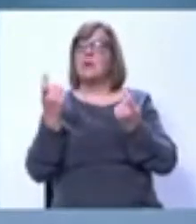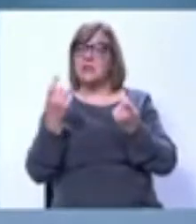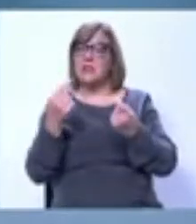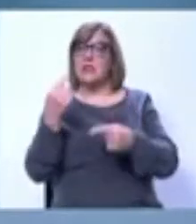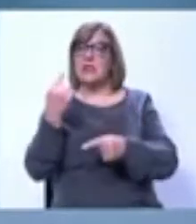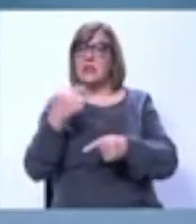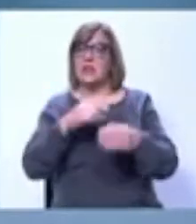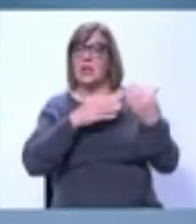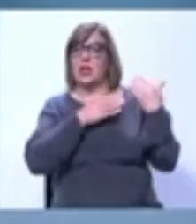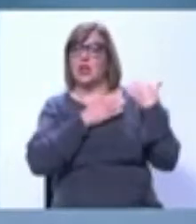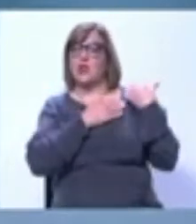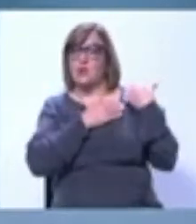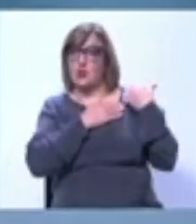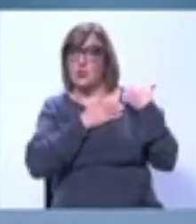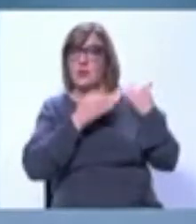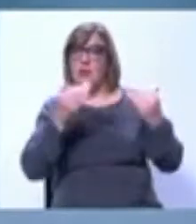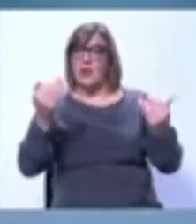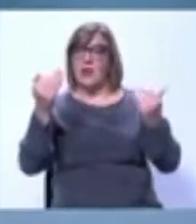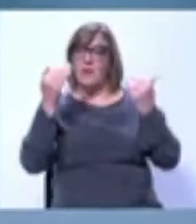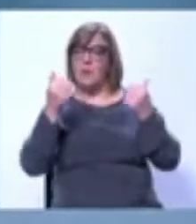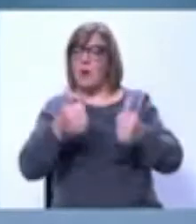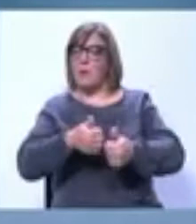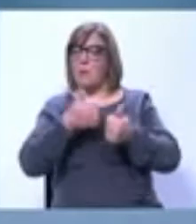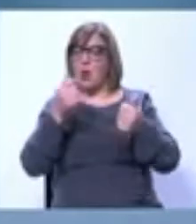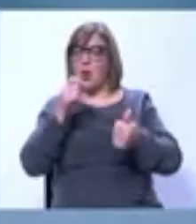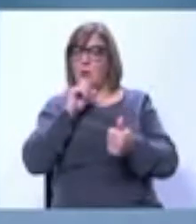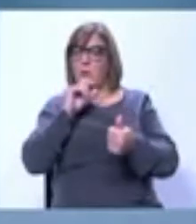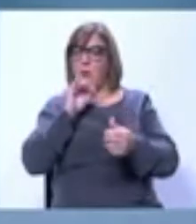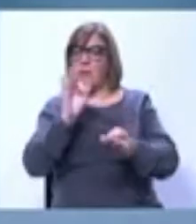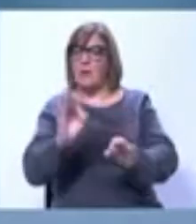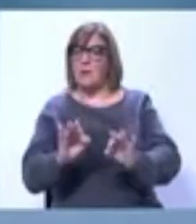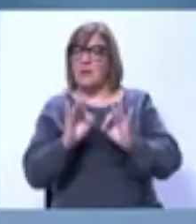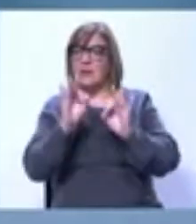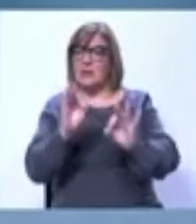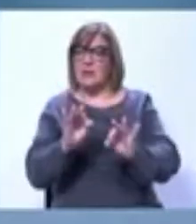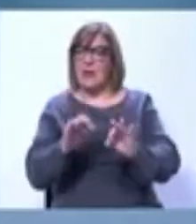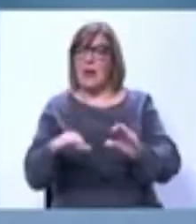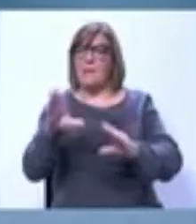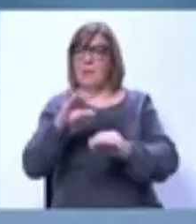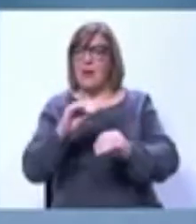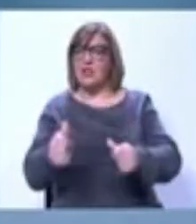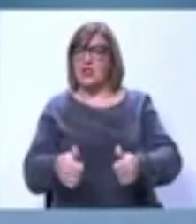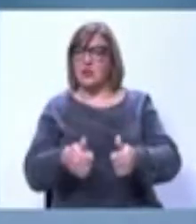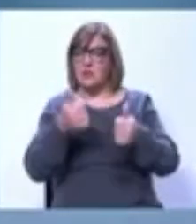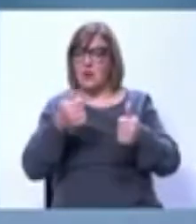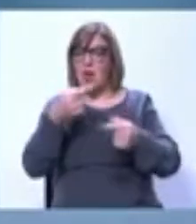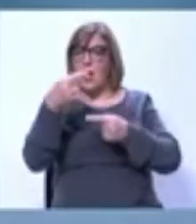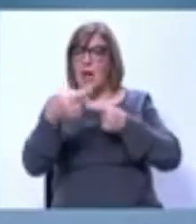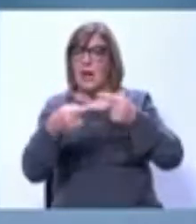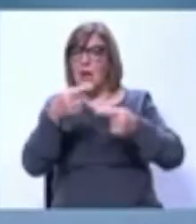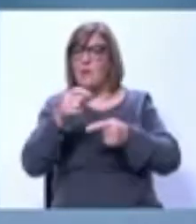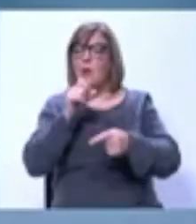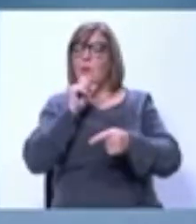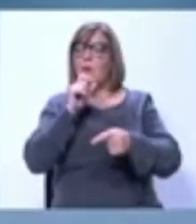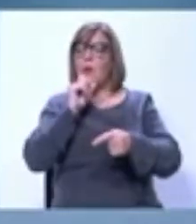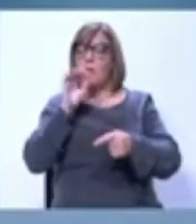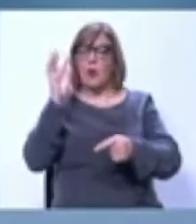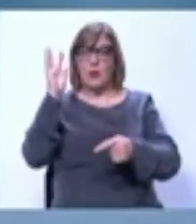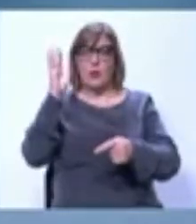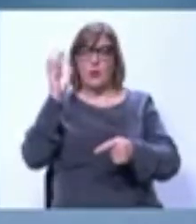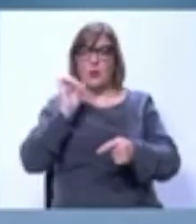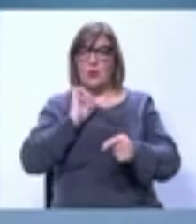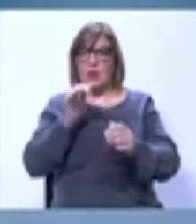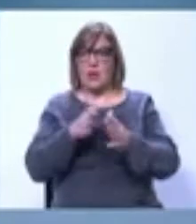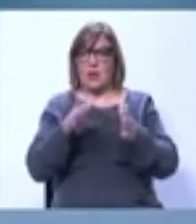ter a responsabilidade de informar o melhor possível para podermos tratar mais e melhor cada vez o número